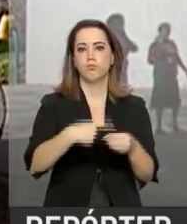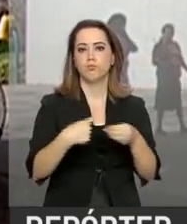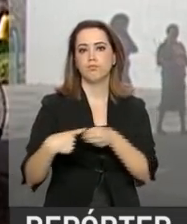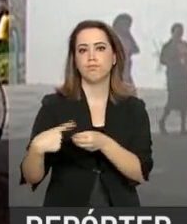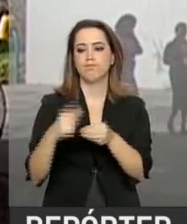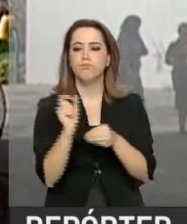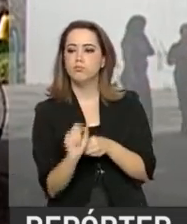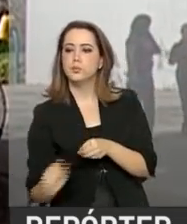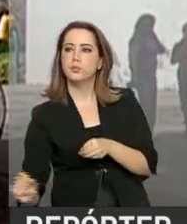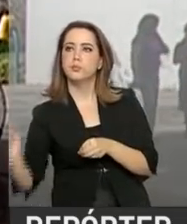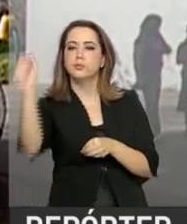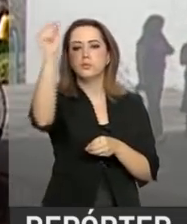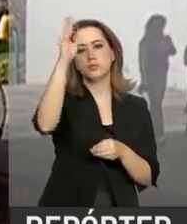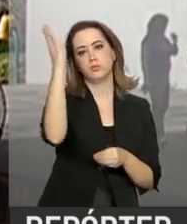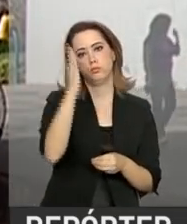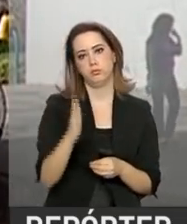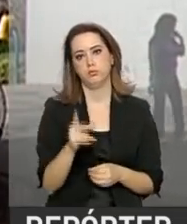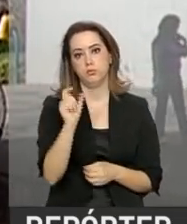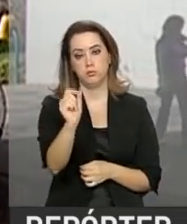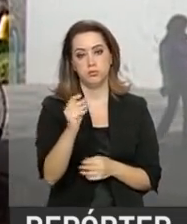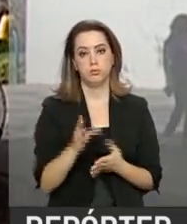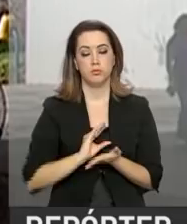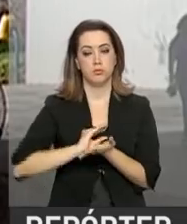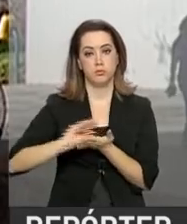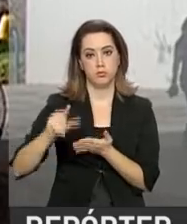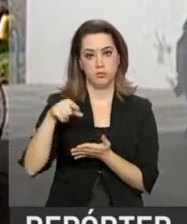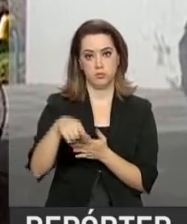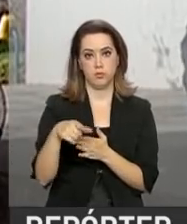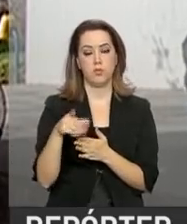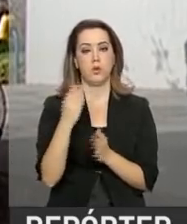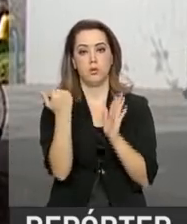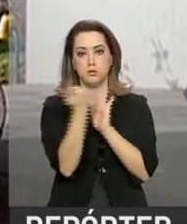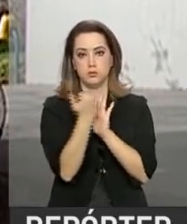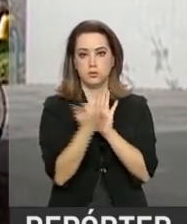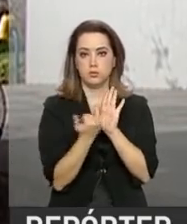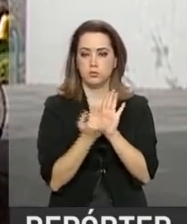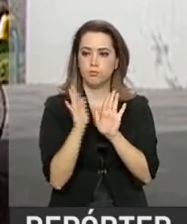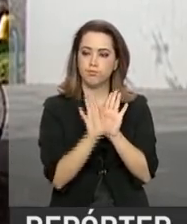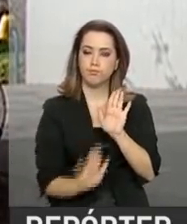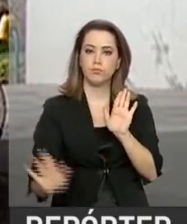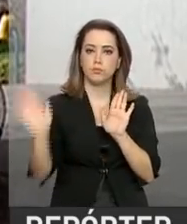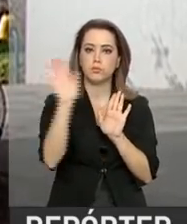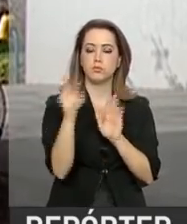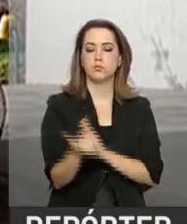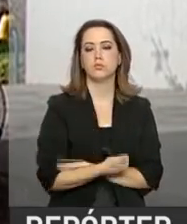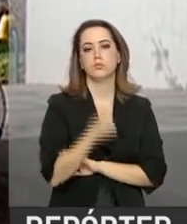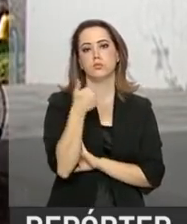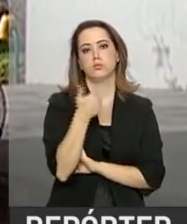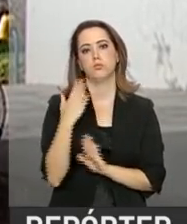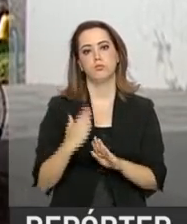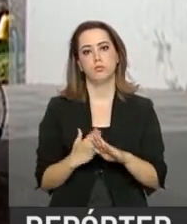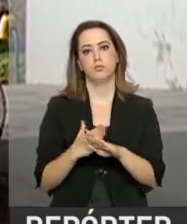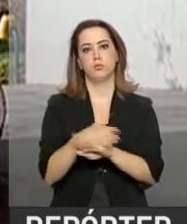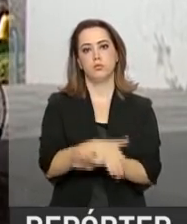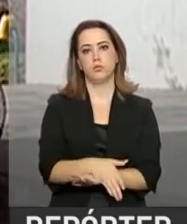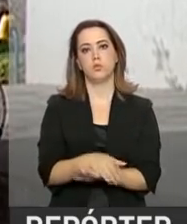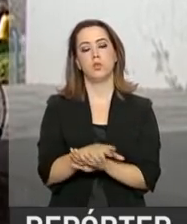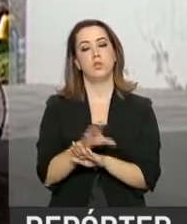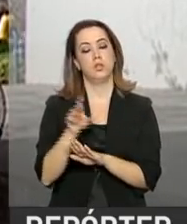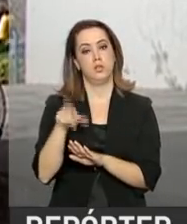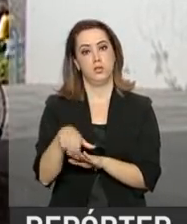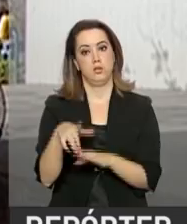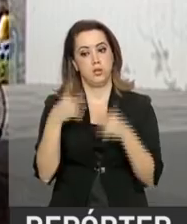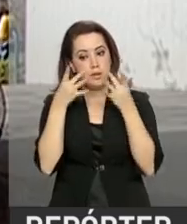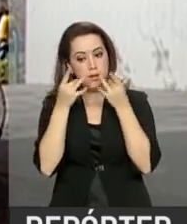todos os estados do Brasil e ele pertence ao Programa Nacional de melhoria e do acesso da qualidade da atenção